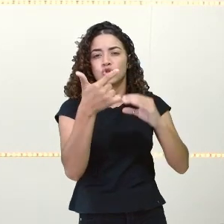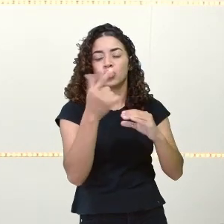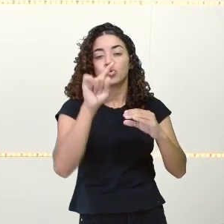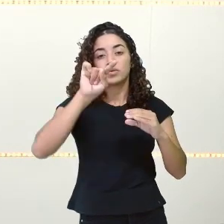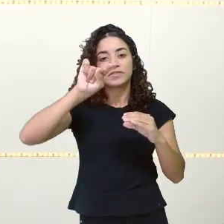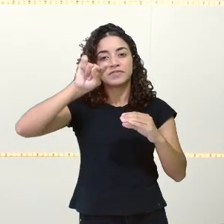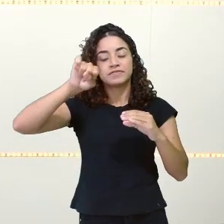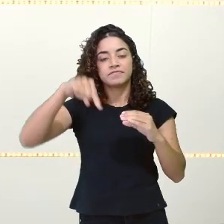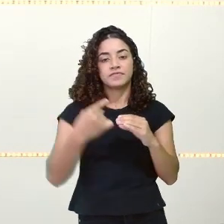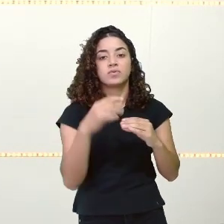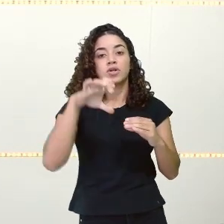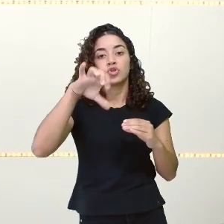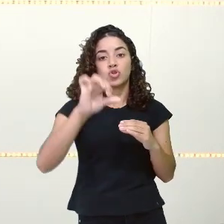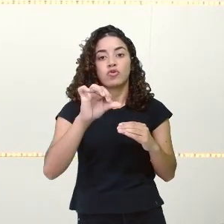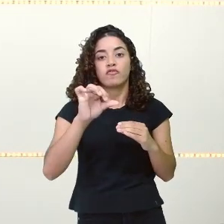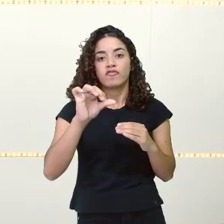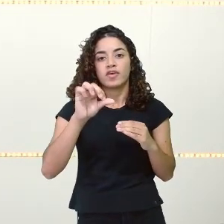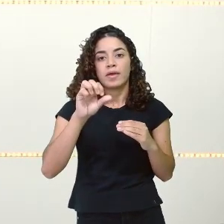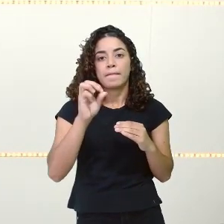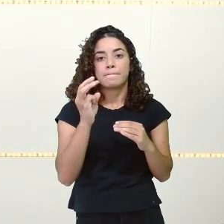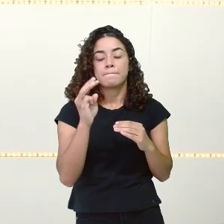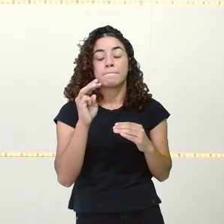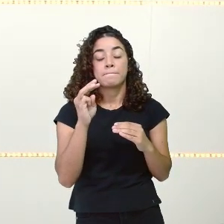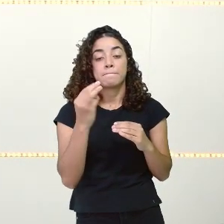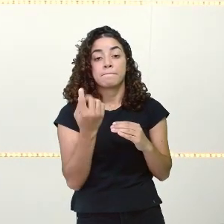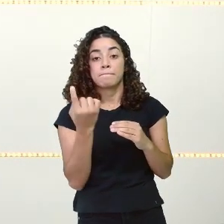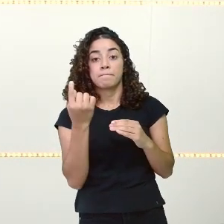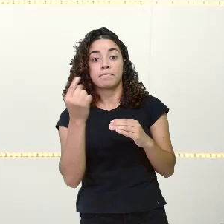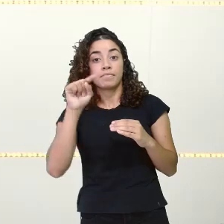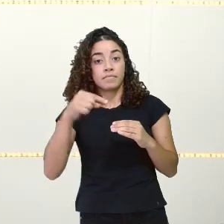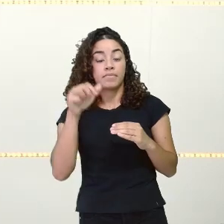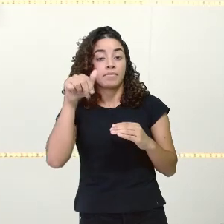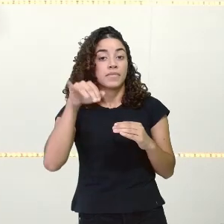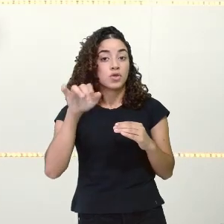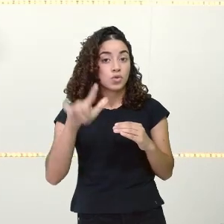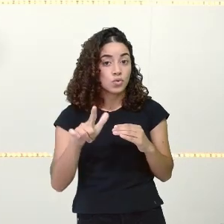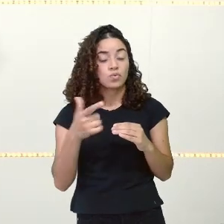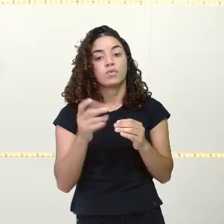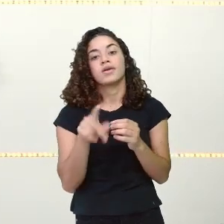2,9 mil quilômetros abaixo da superfície. Então, ó, isso é